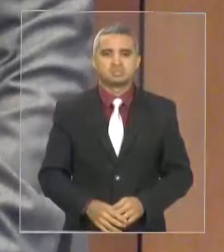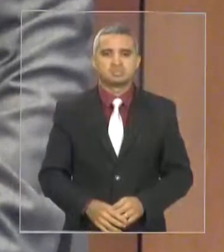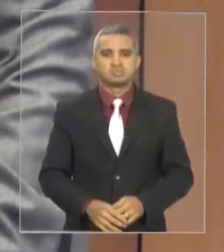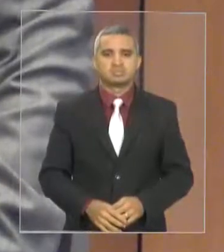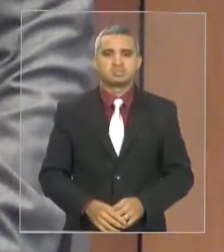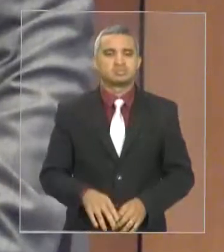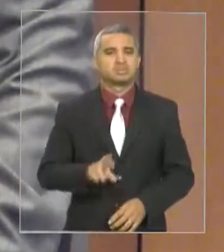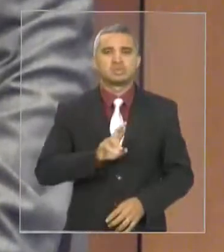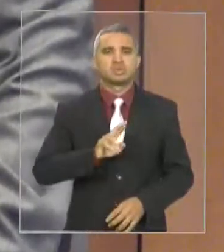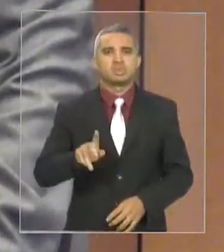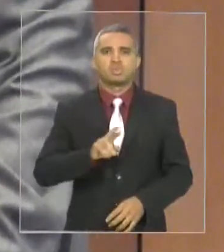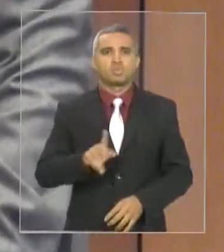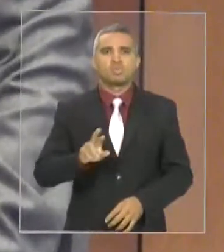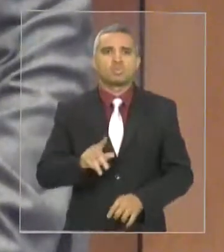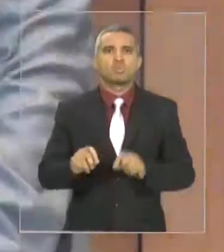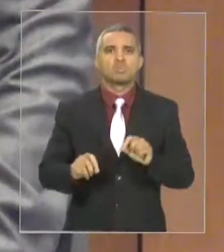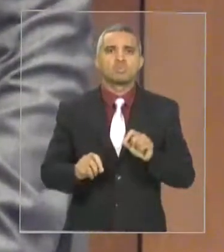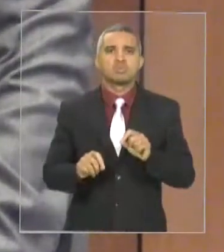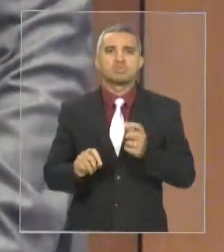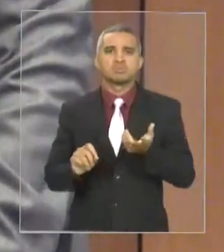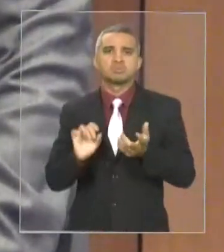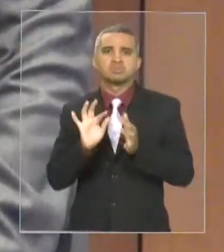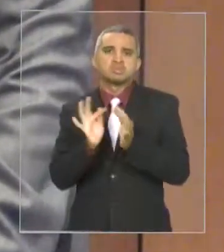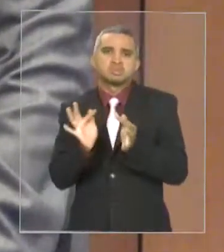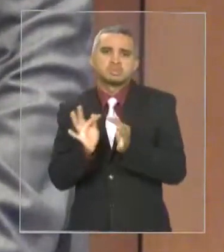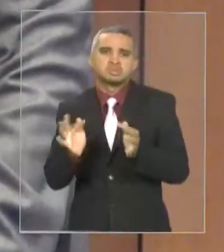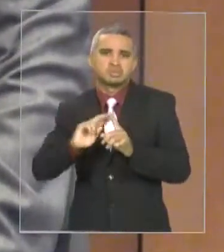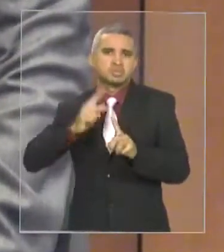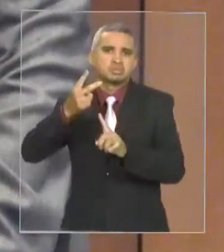de um incremento qualquer. São